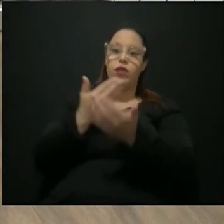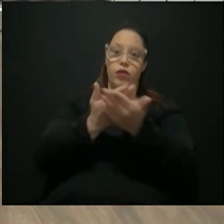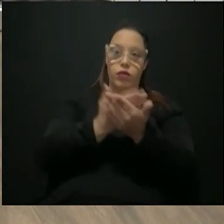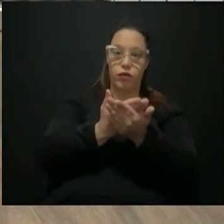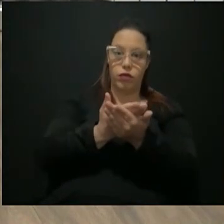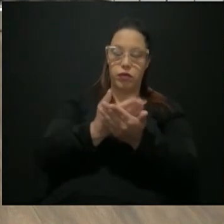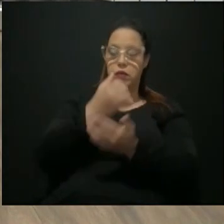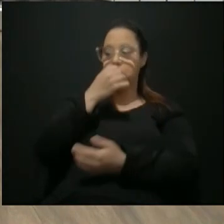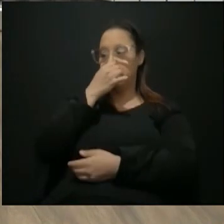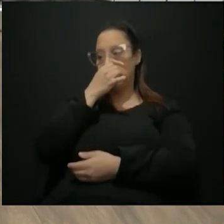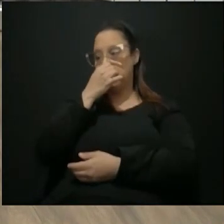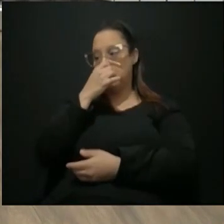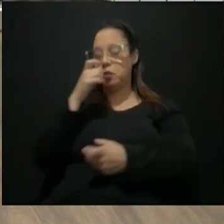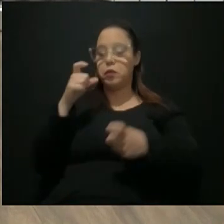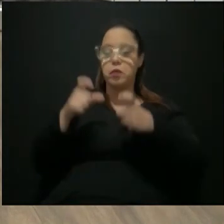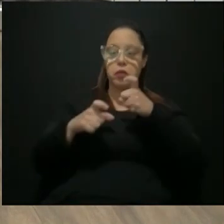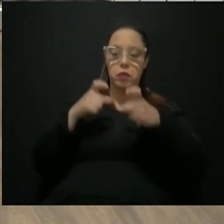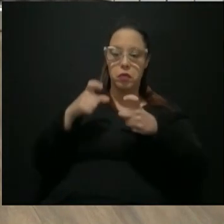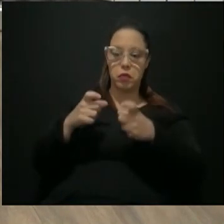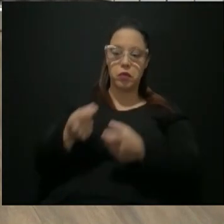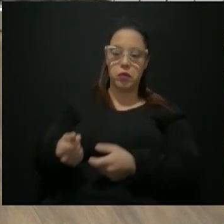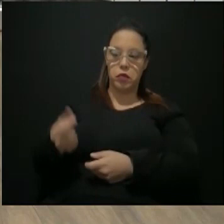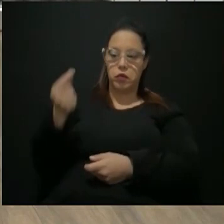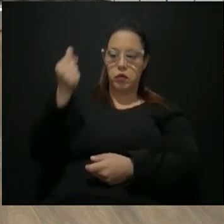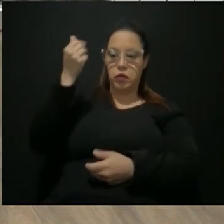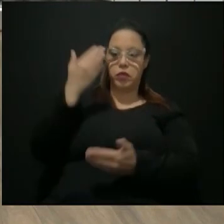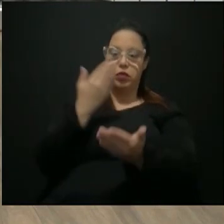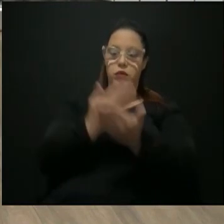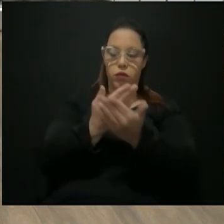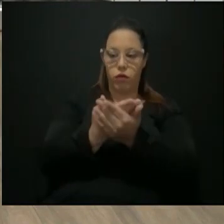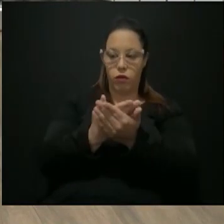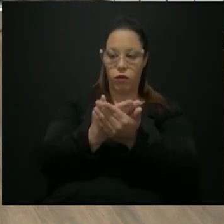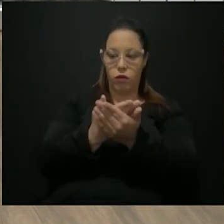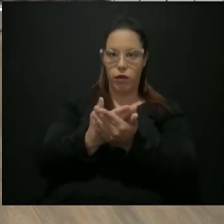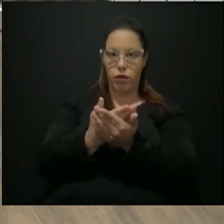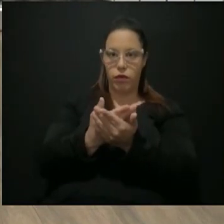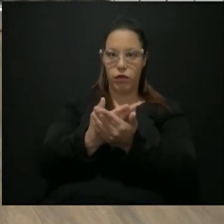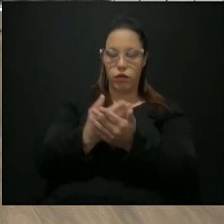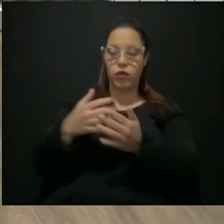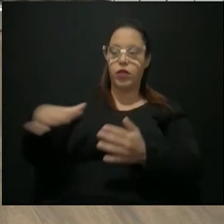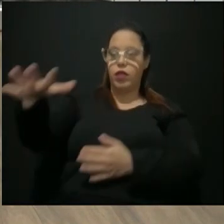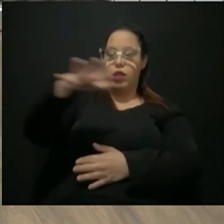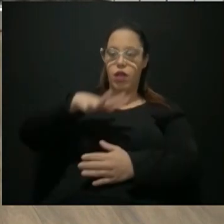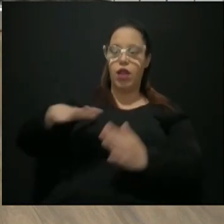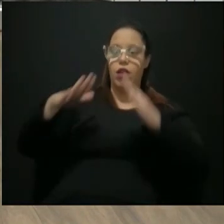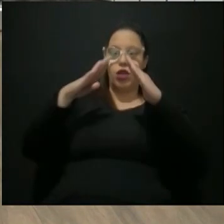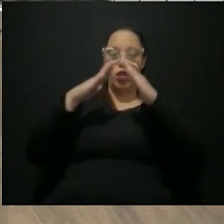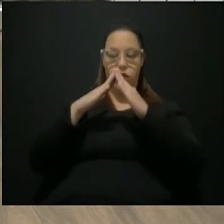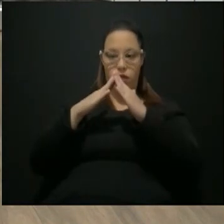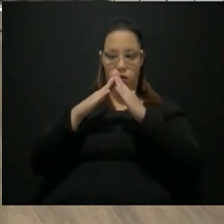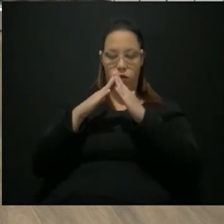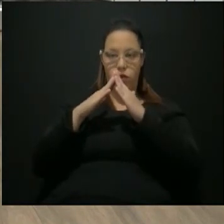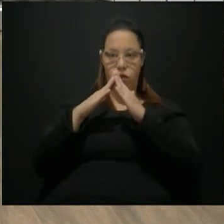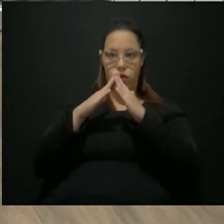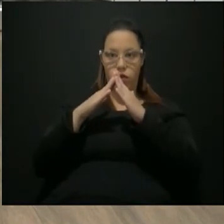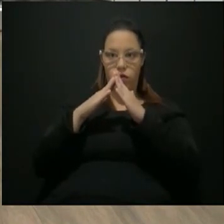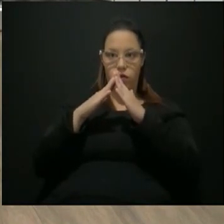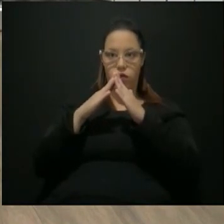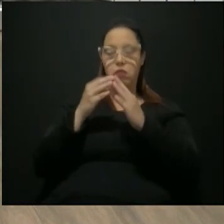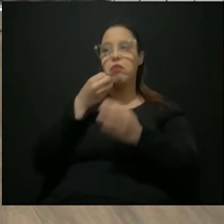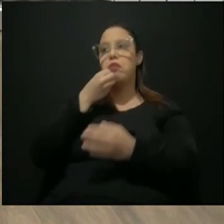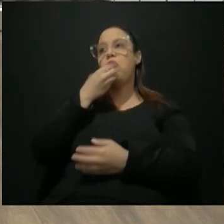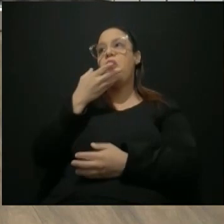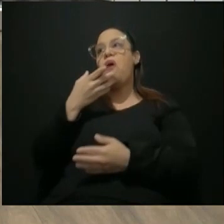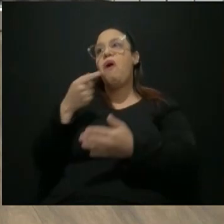fez, né, foi renda, escolaridade, região de domicílio, Bom, a gente não investigou ponto